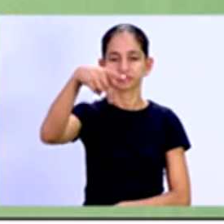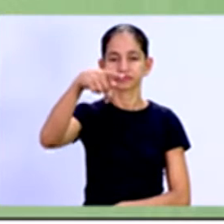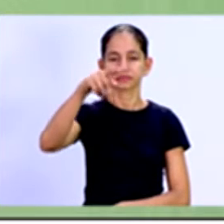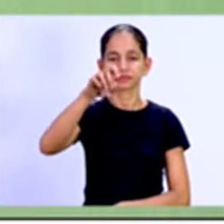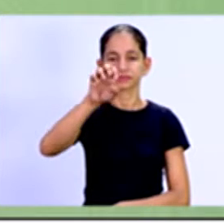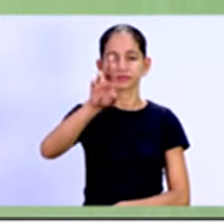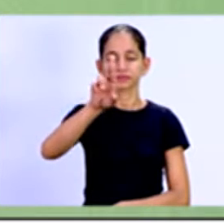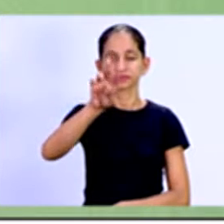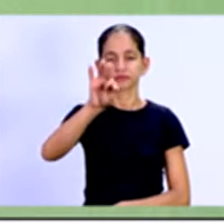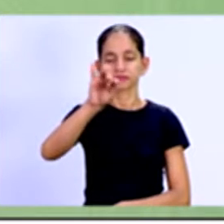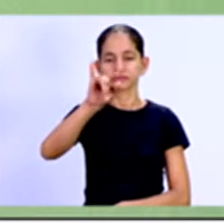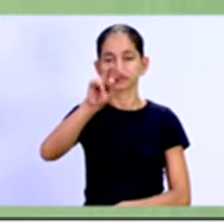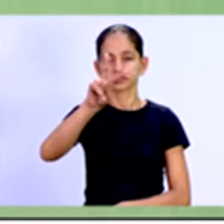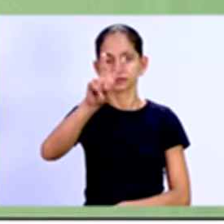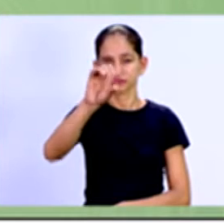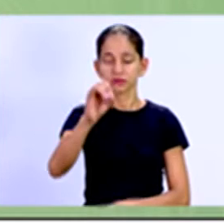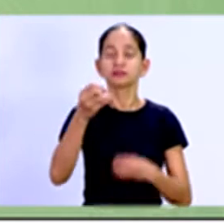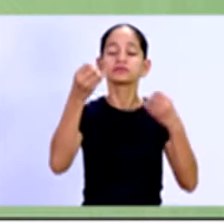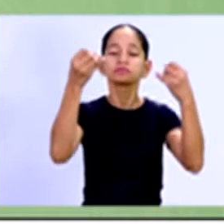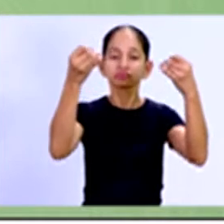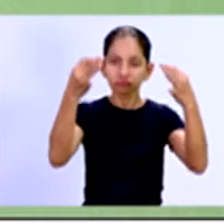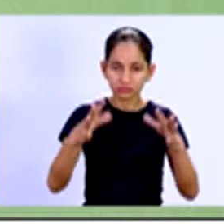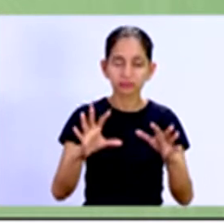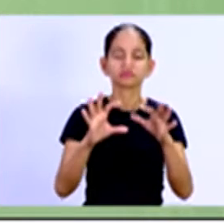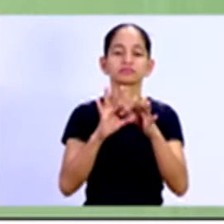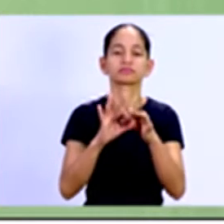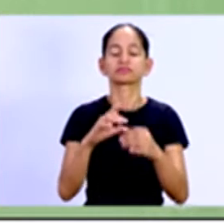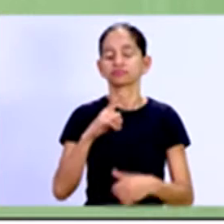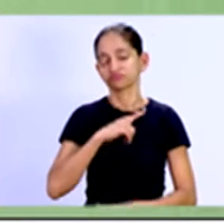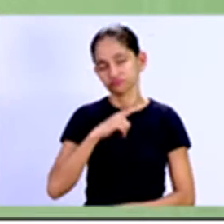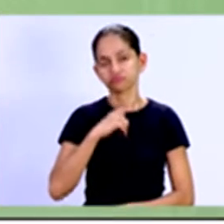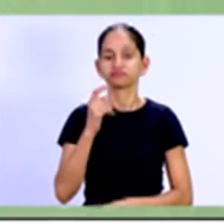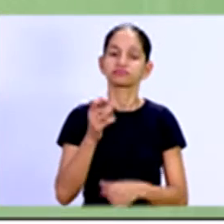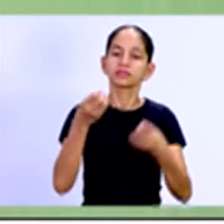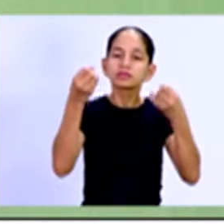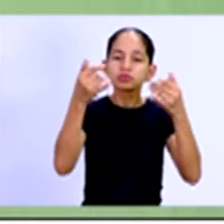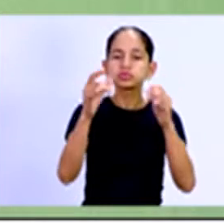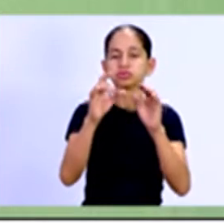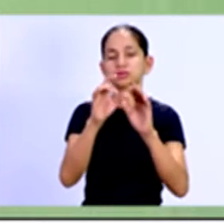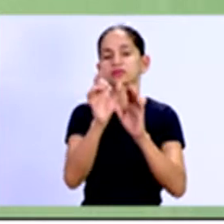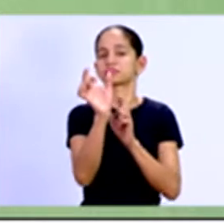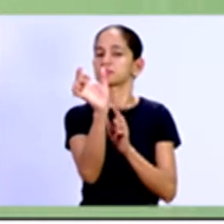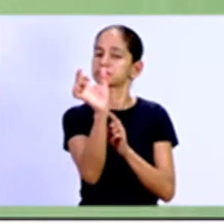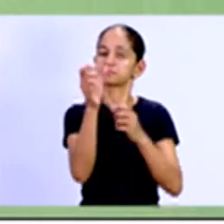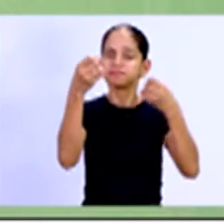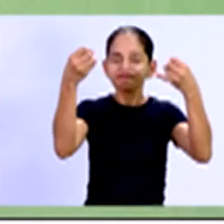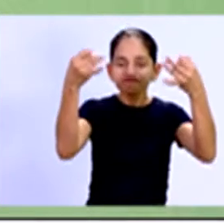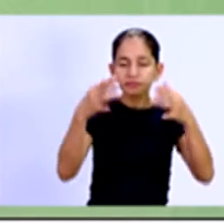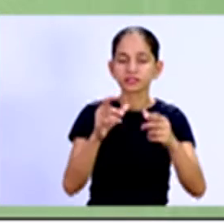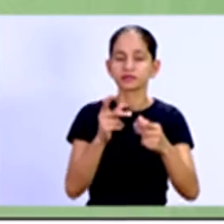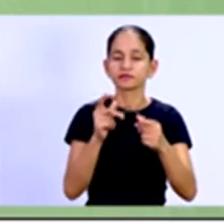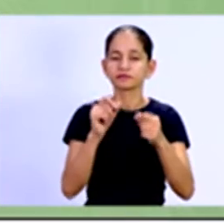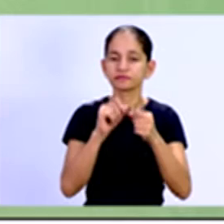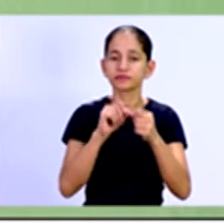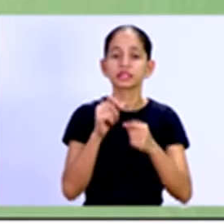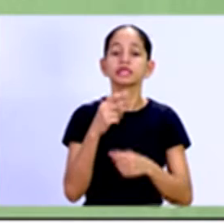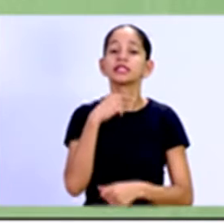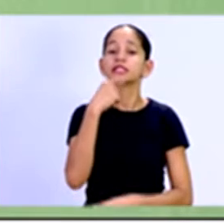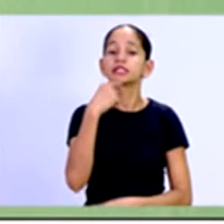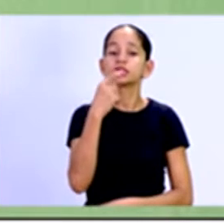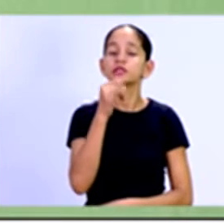Kant também ele vai trazer o que a gente chama de imperativo categórico, né? Ele vai dizer que o imperativo ele não